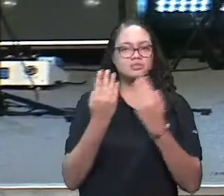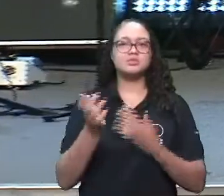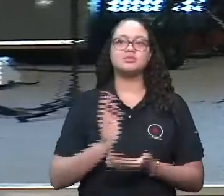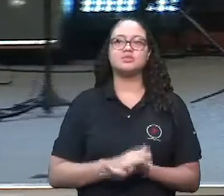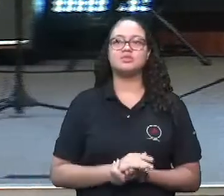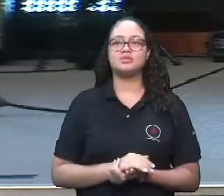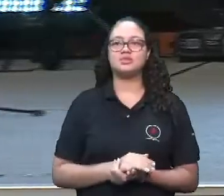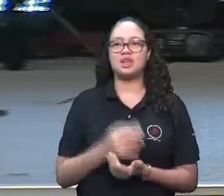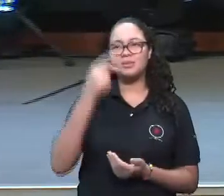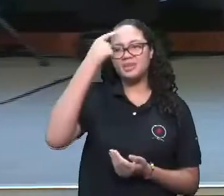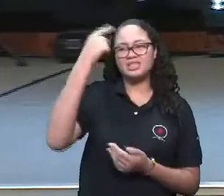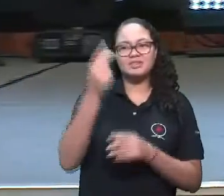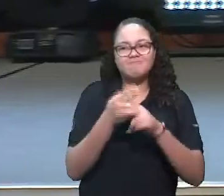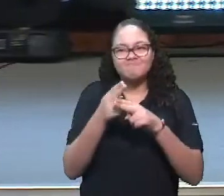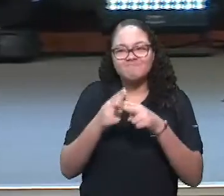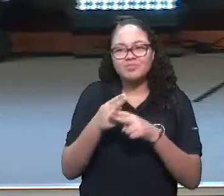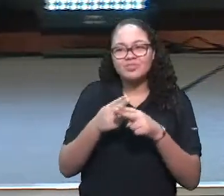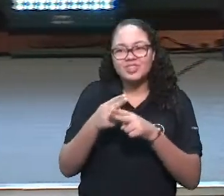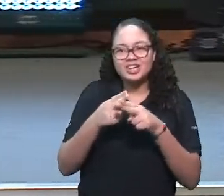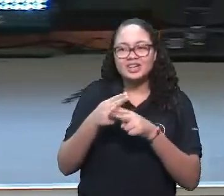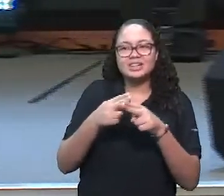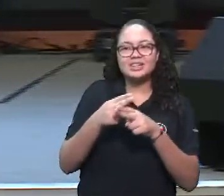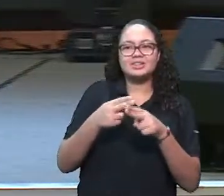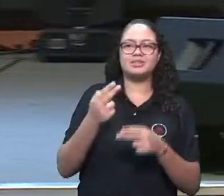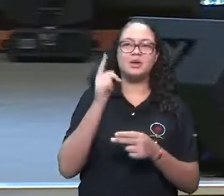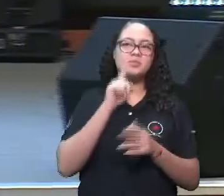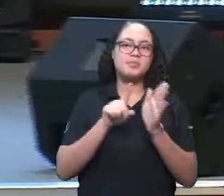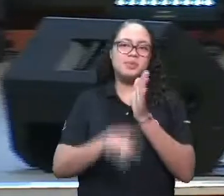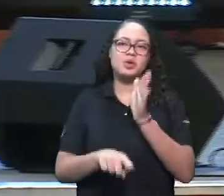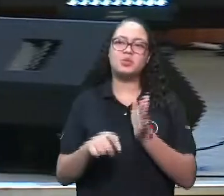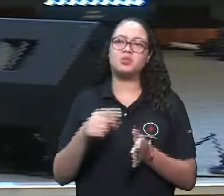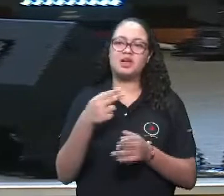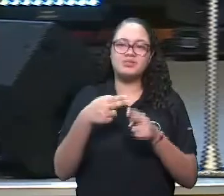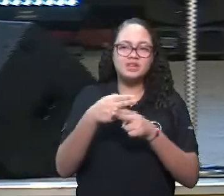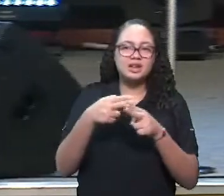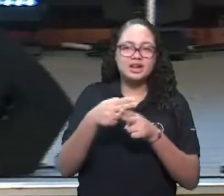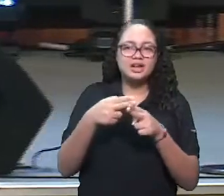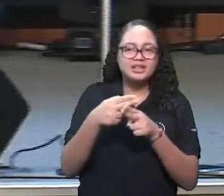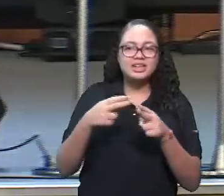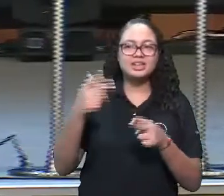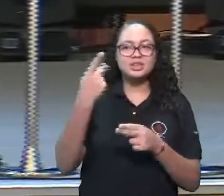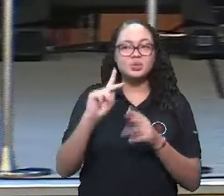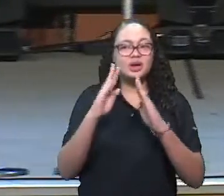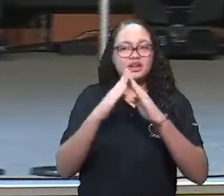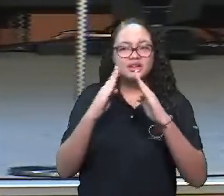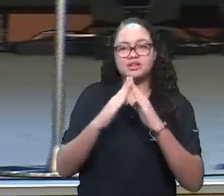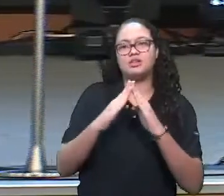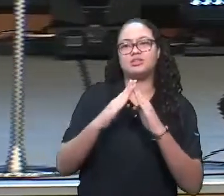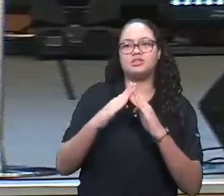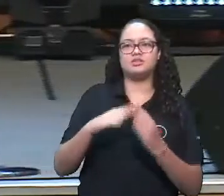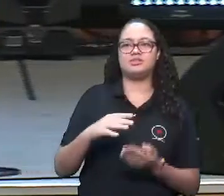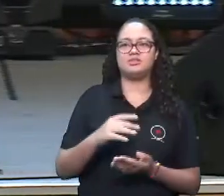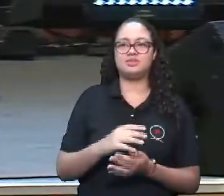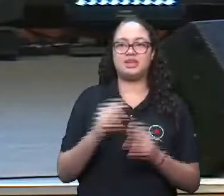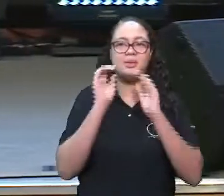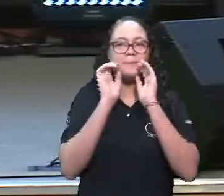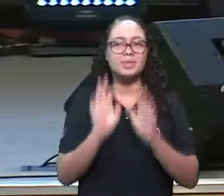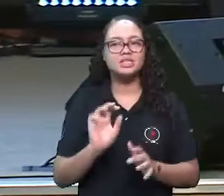faca de cozinha que você tem na tua casa, a pergunta é para você, aquela que você tem na tua casa, aquela faca é bênção ou